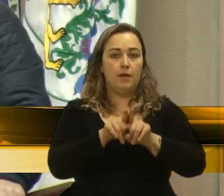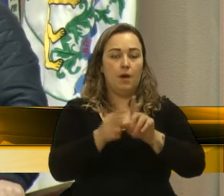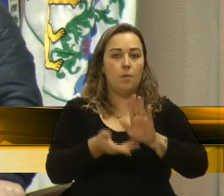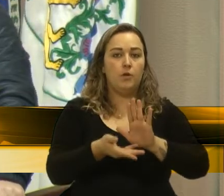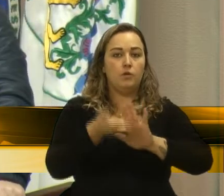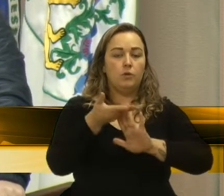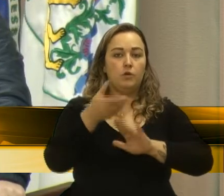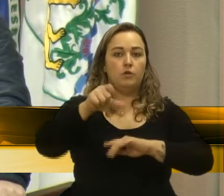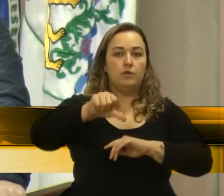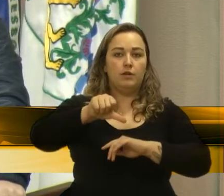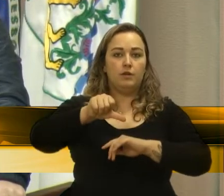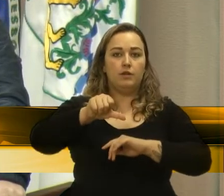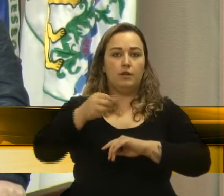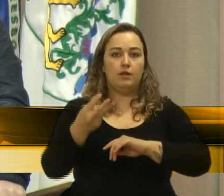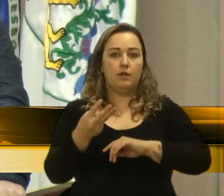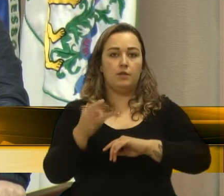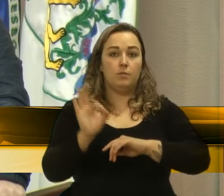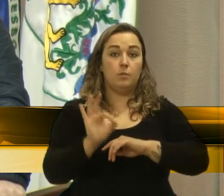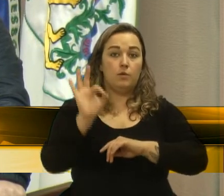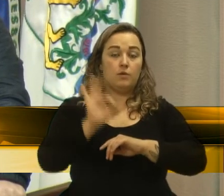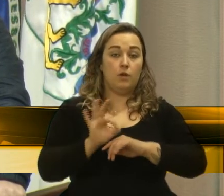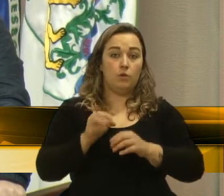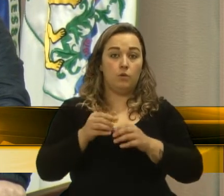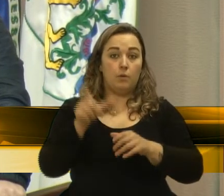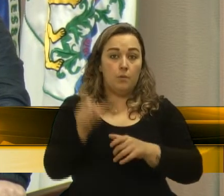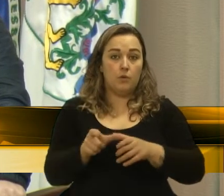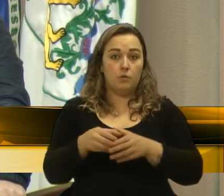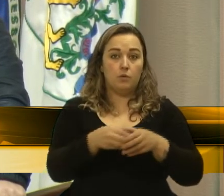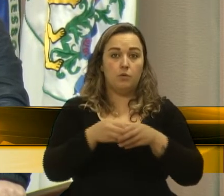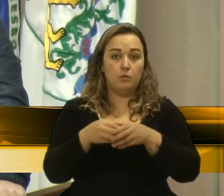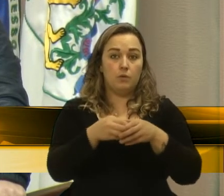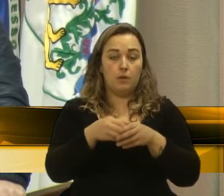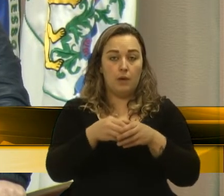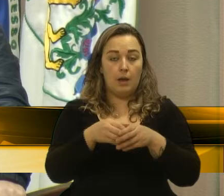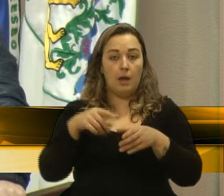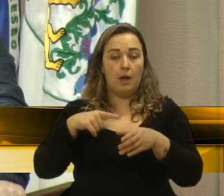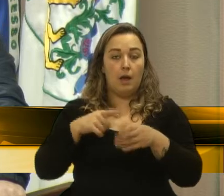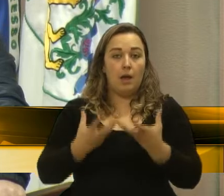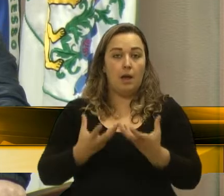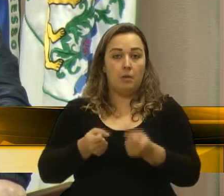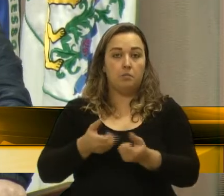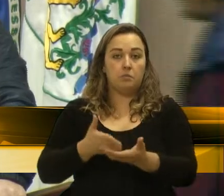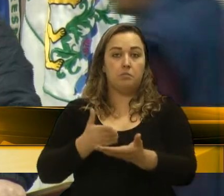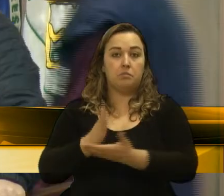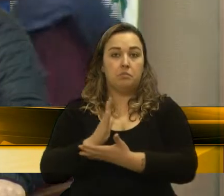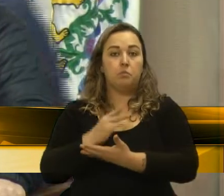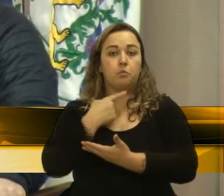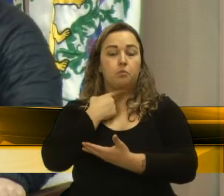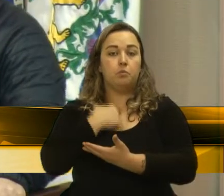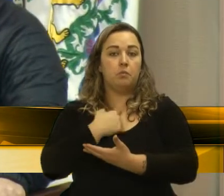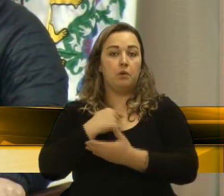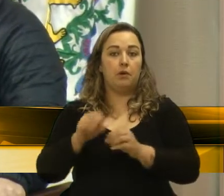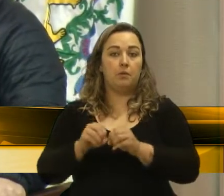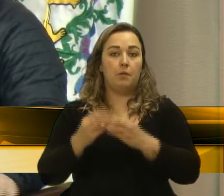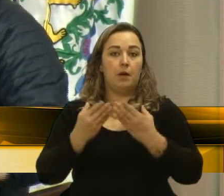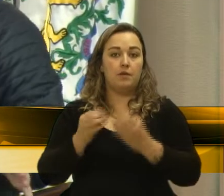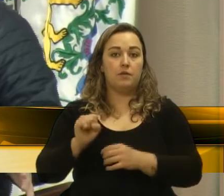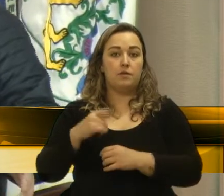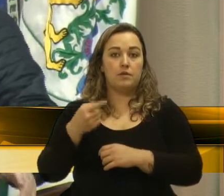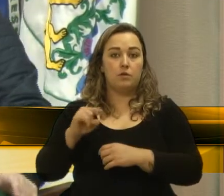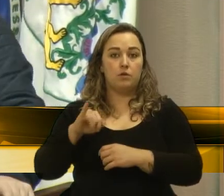93,4% dos turistas aprovaram o São João em São Luís do Maranhão. Então são números que